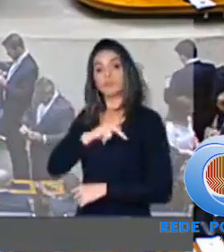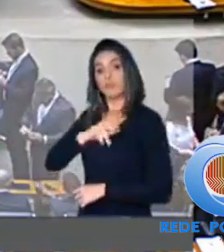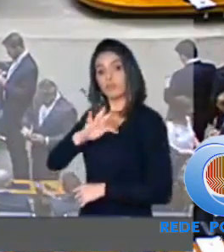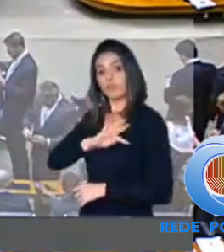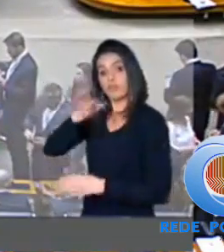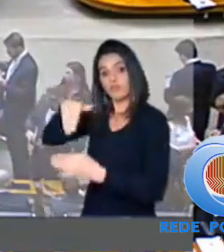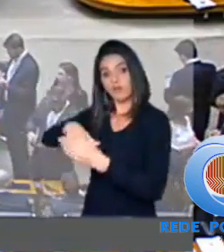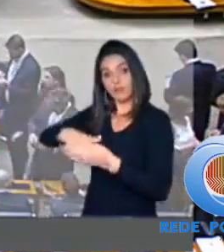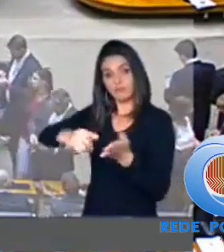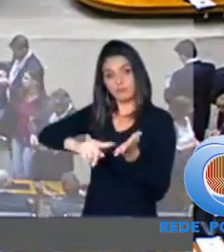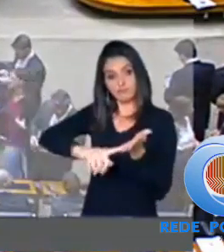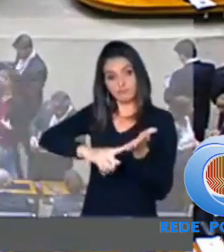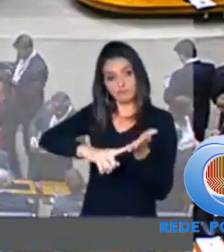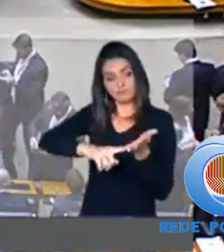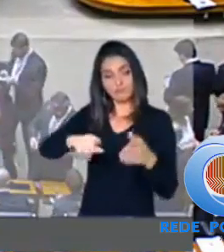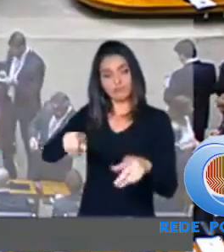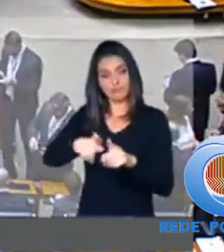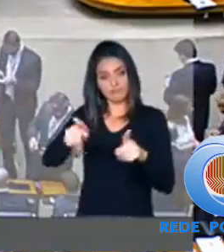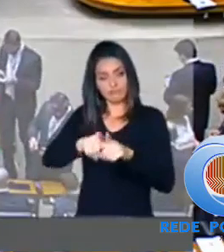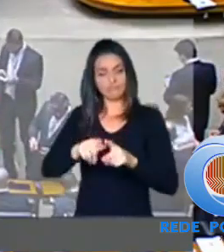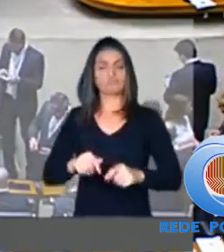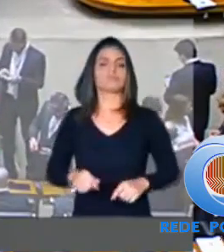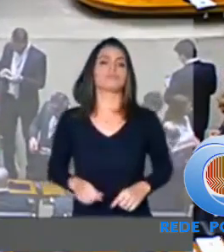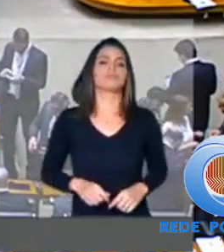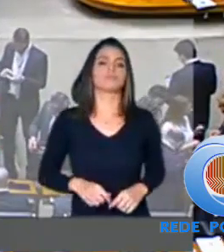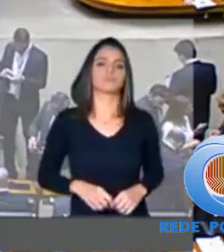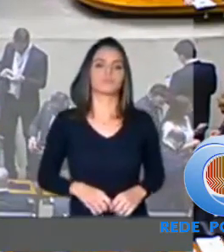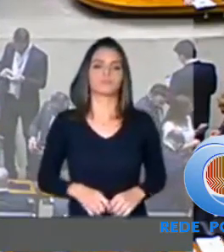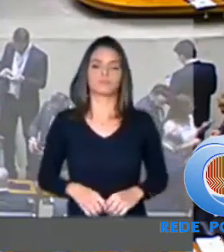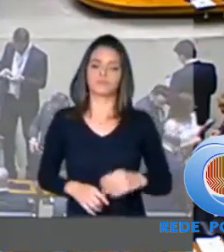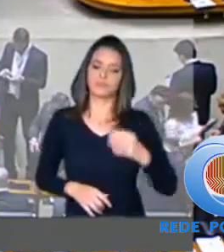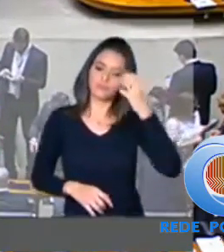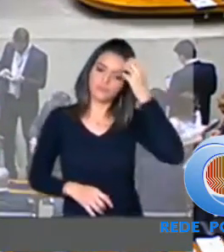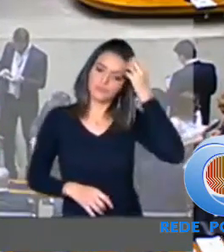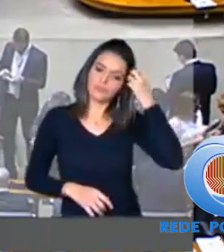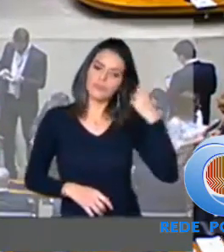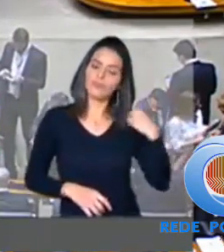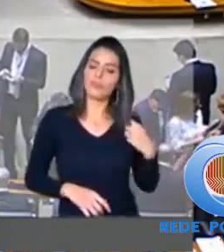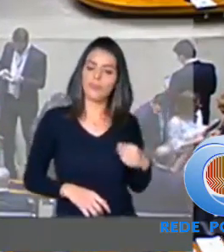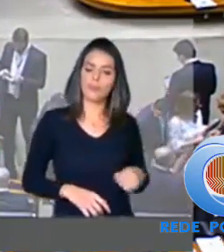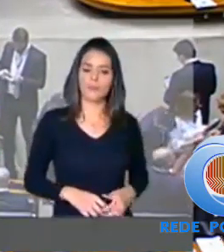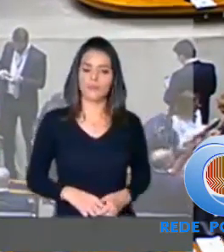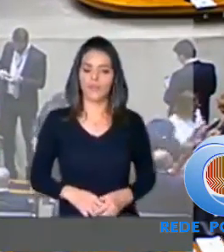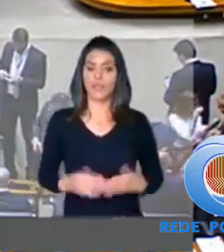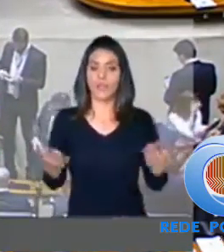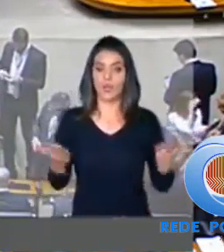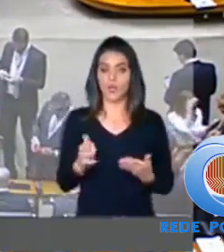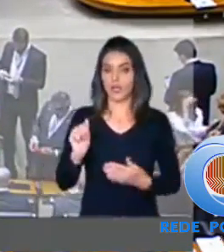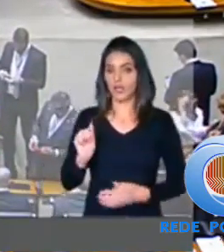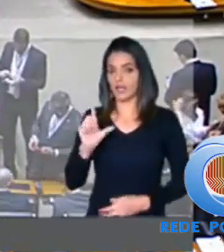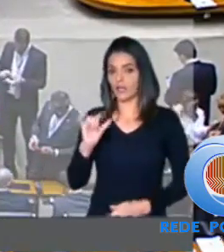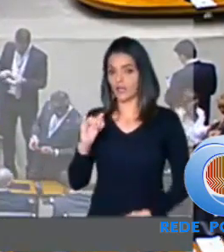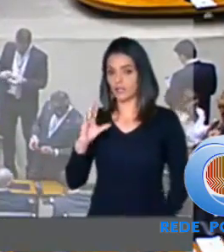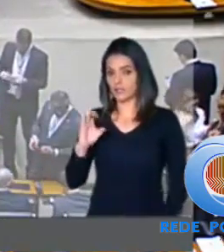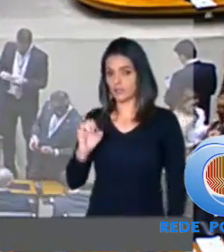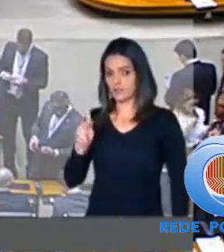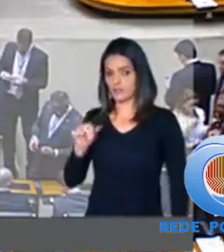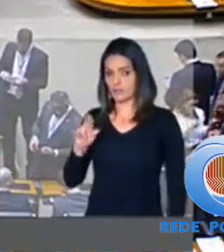votação seja feita também no sistema nominal, que é quando o deputado e a deputada registram eletronicamente o voto. Deputada Alice